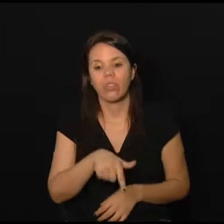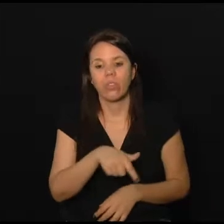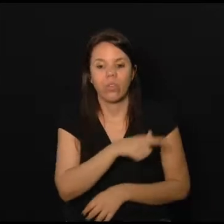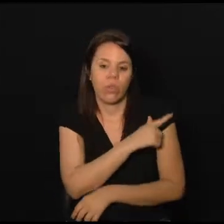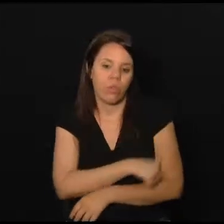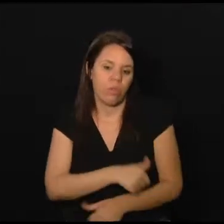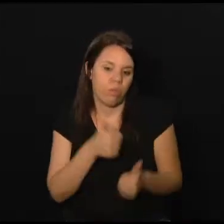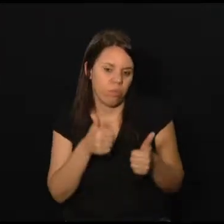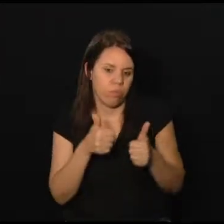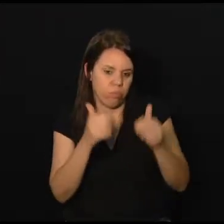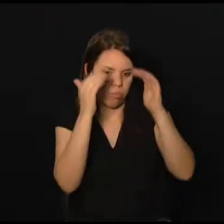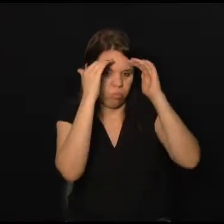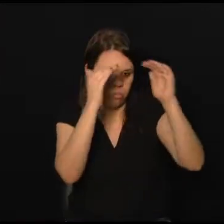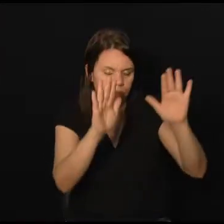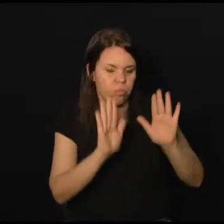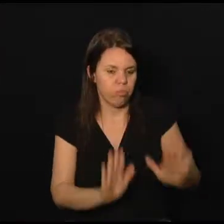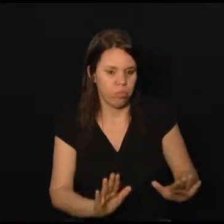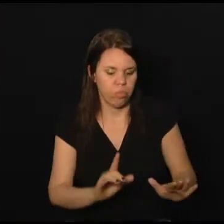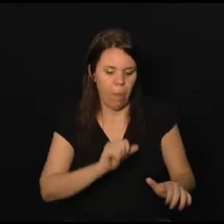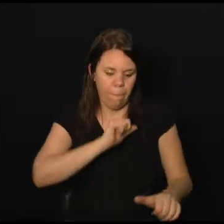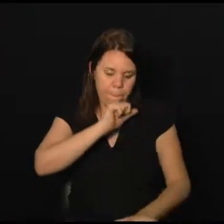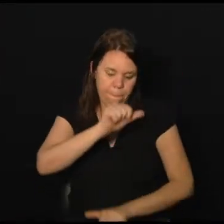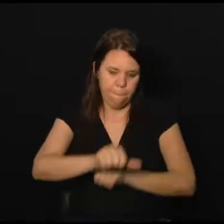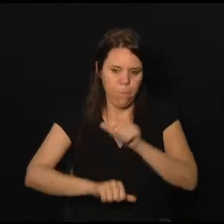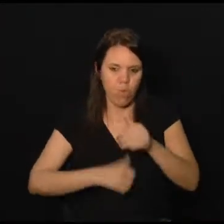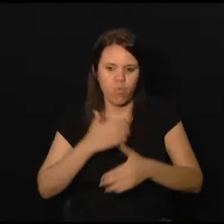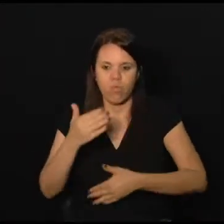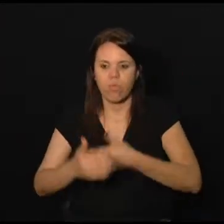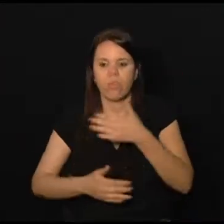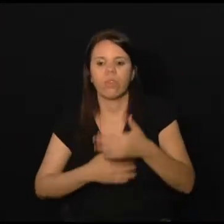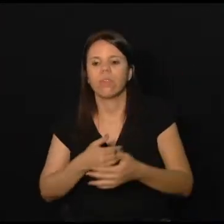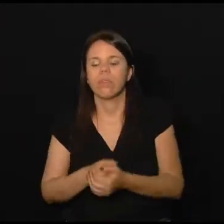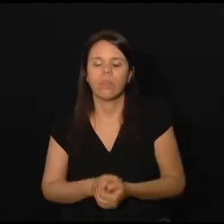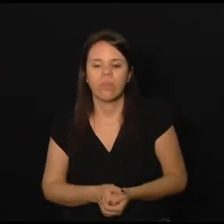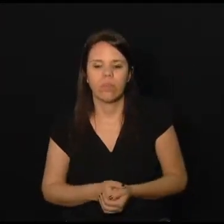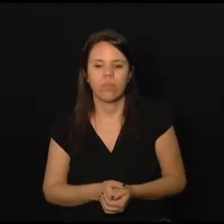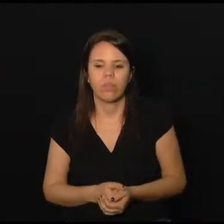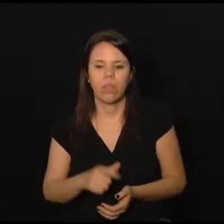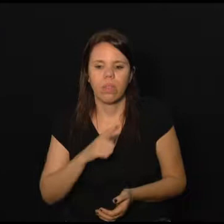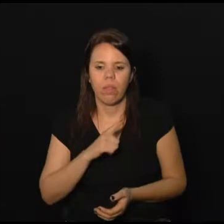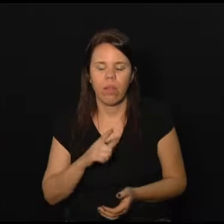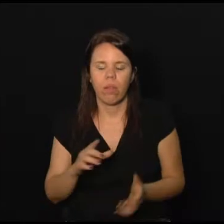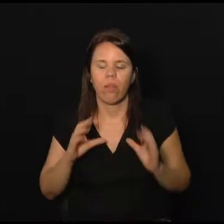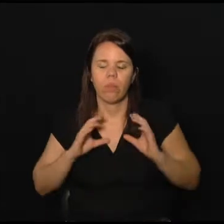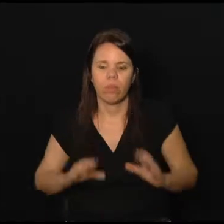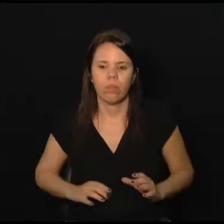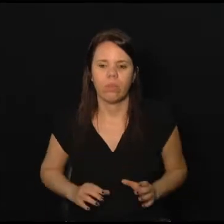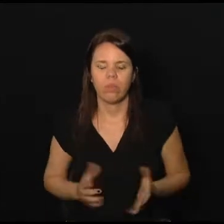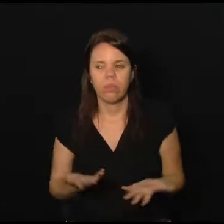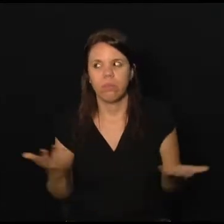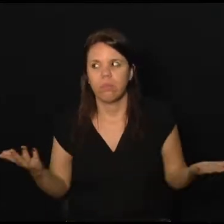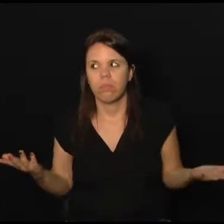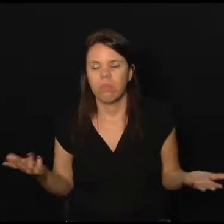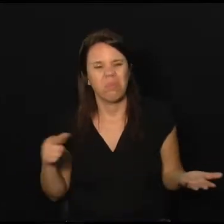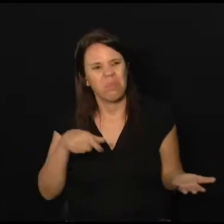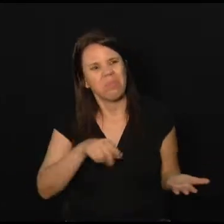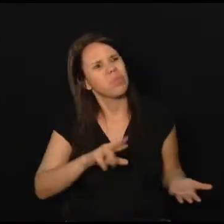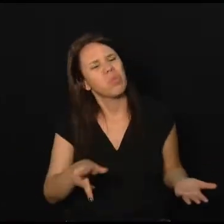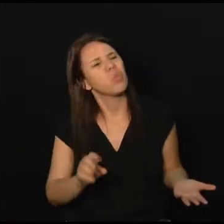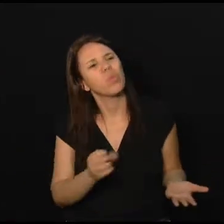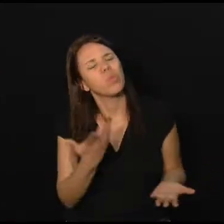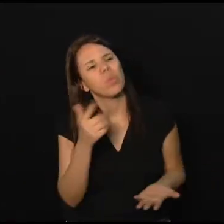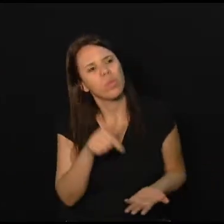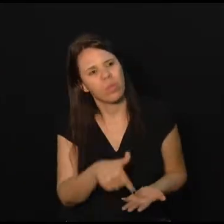ele é obediente. De repente, ele muda todo esse processo. Né? Muda a sua personalidade. Fala, nossa, mas ele não é assim, o que está